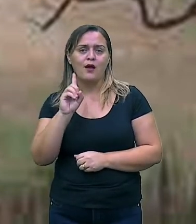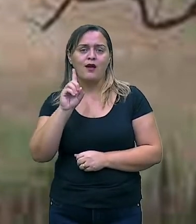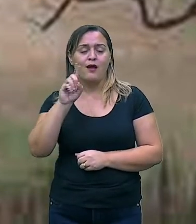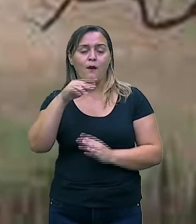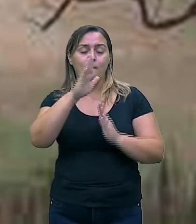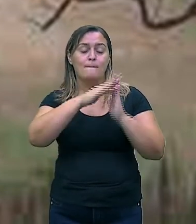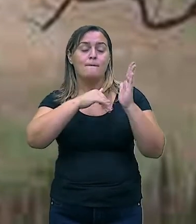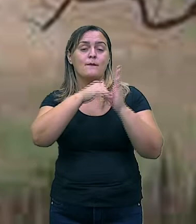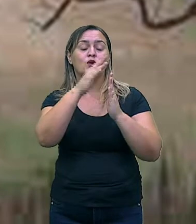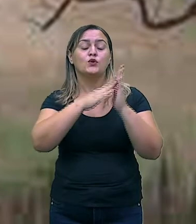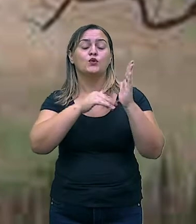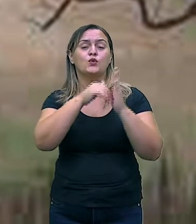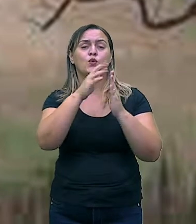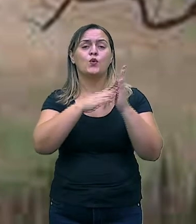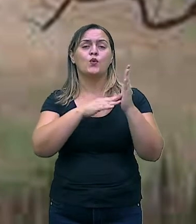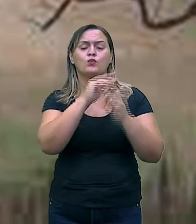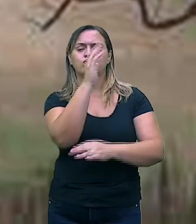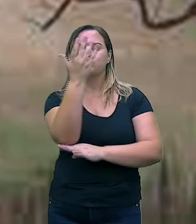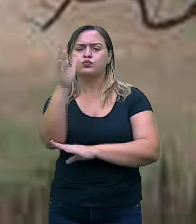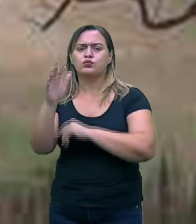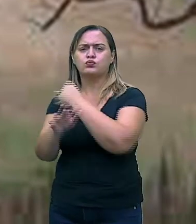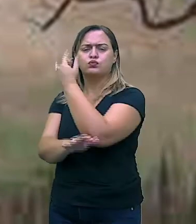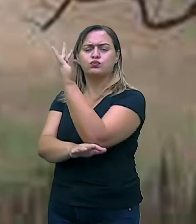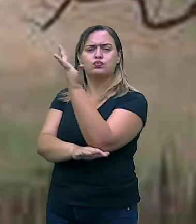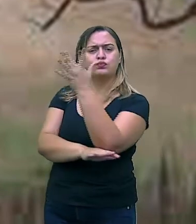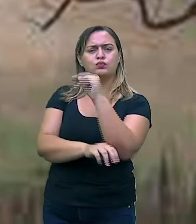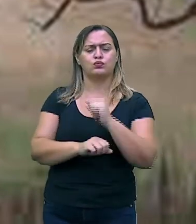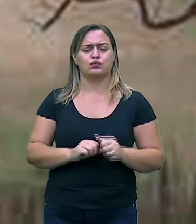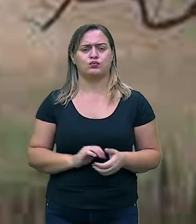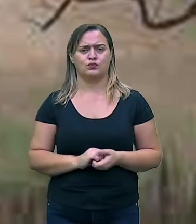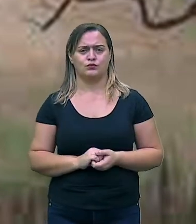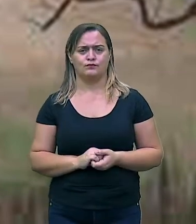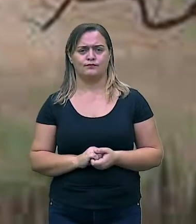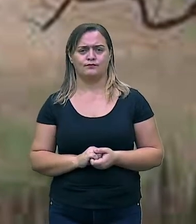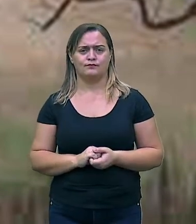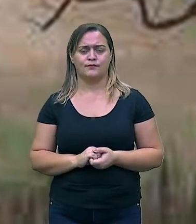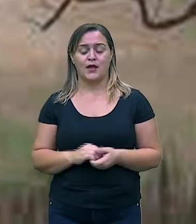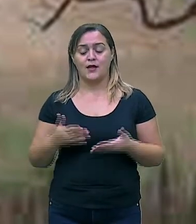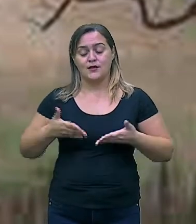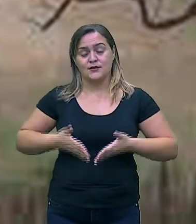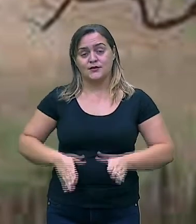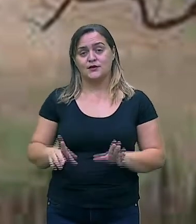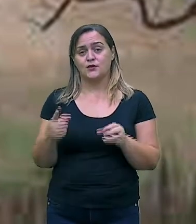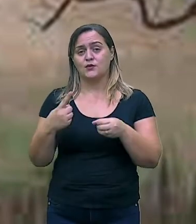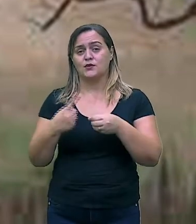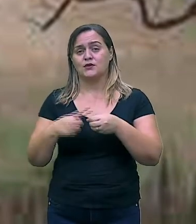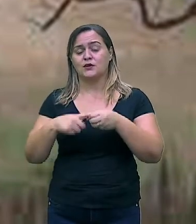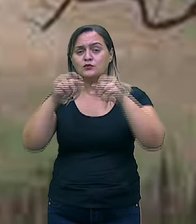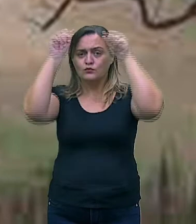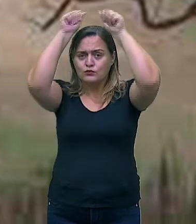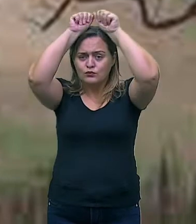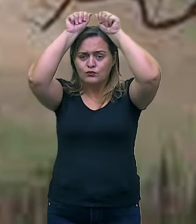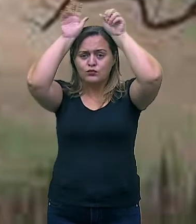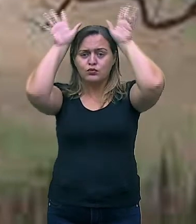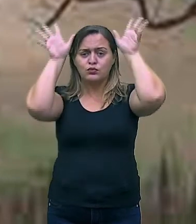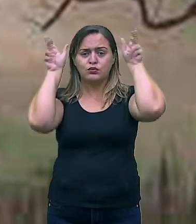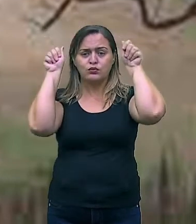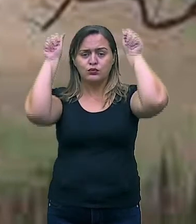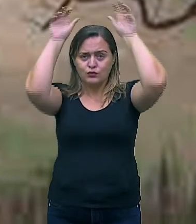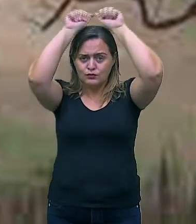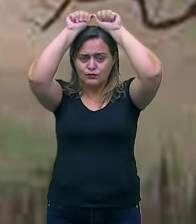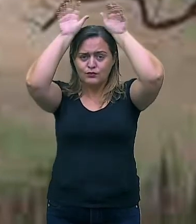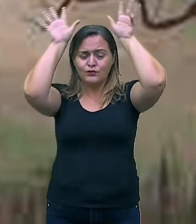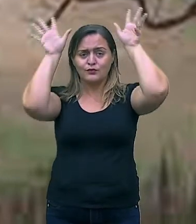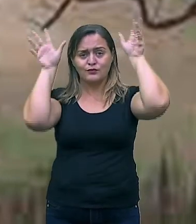Acre, lá no Acre, terra de um amigo nosso que voltou para lá. Né? Ele trabalhou em Seringal nas 2